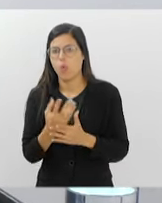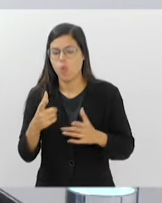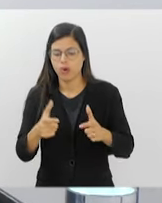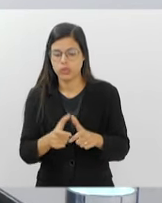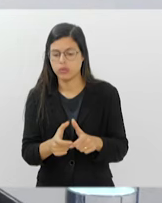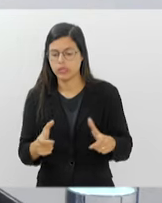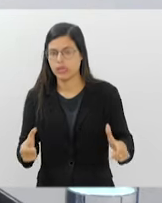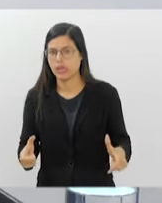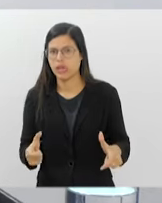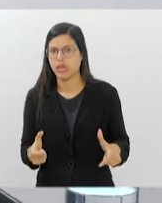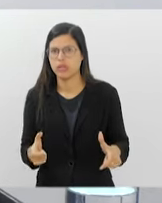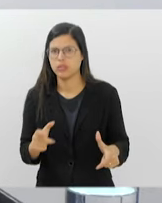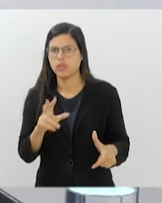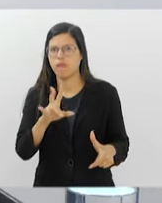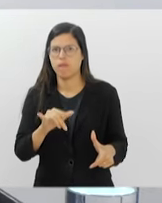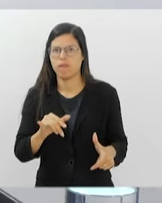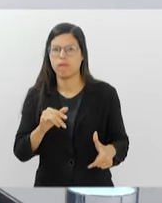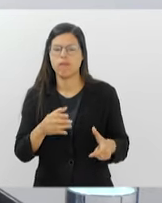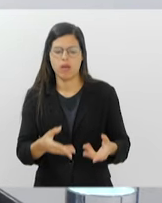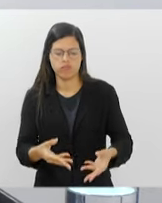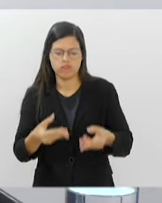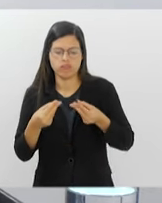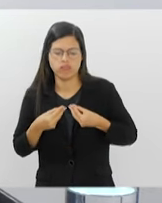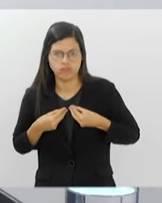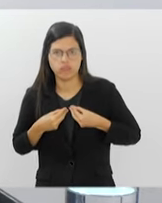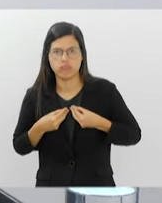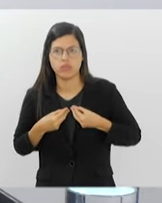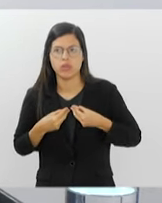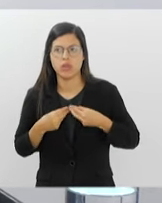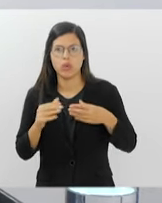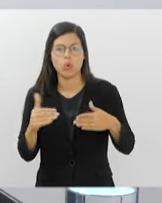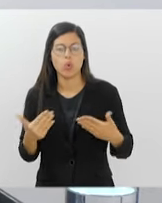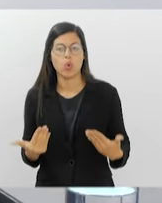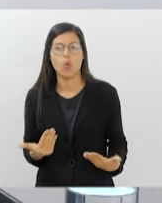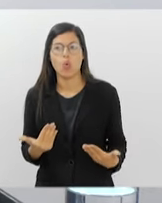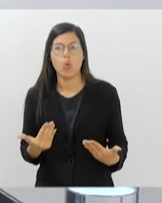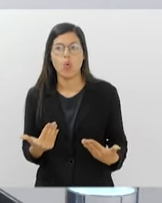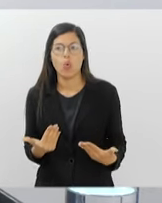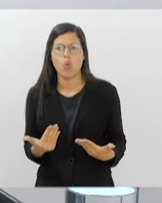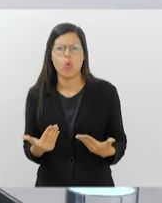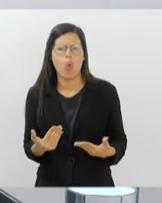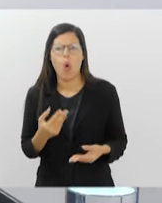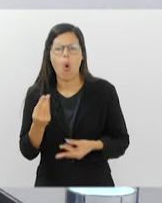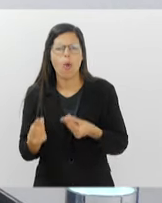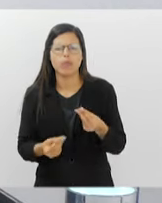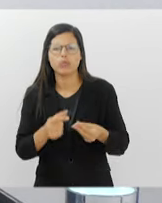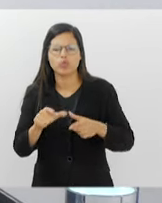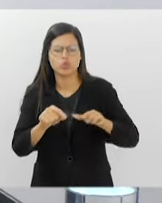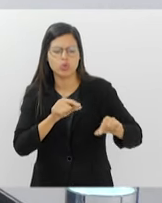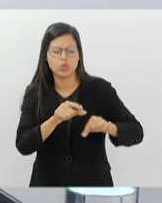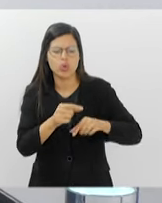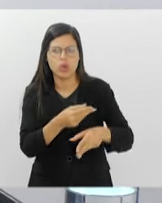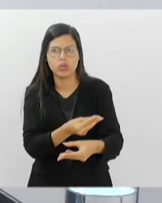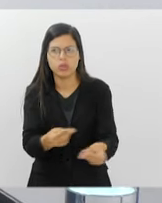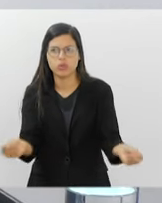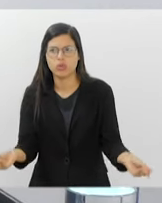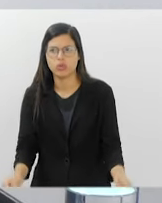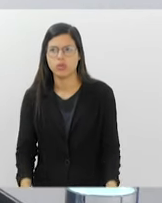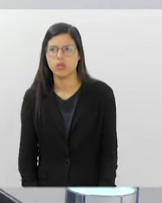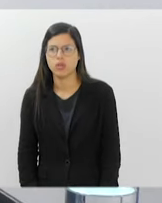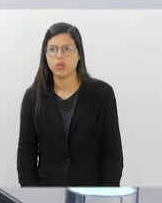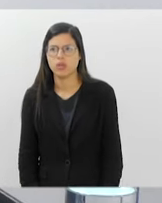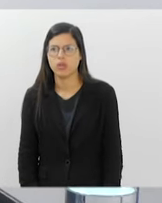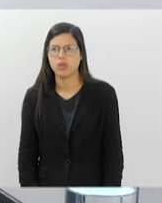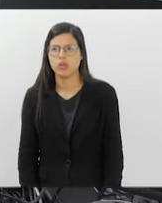ingressos vai receber e qual o critério de distribuição desses tá armado Deputado PB Tô